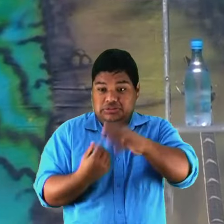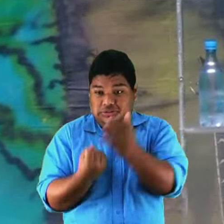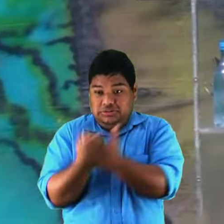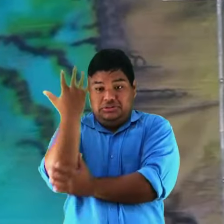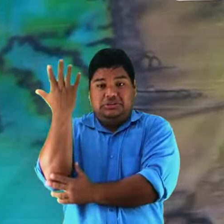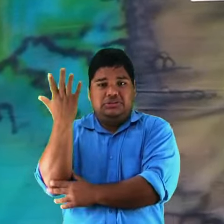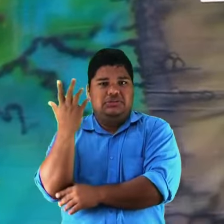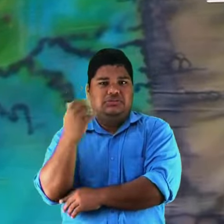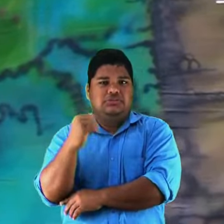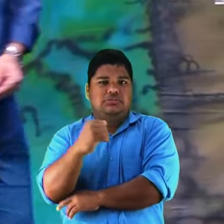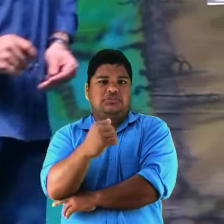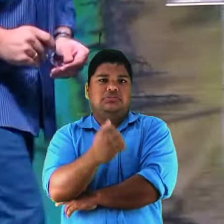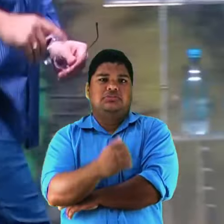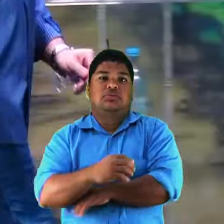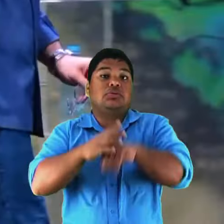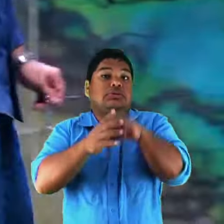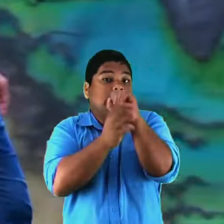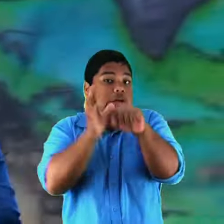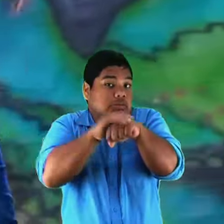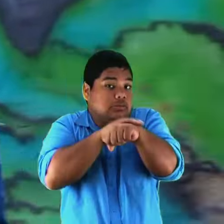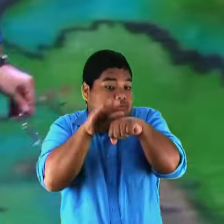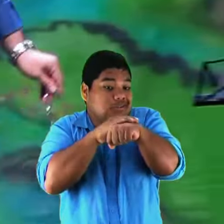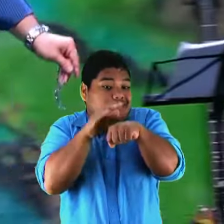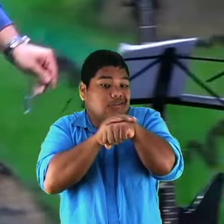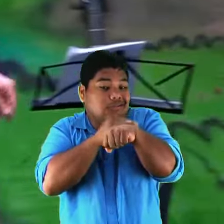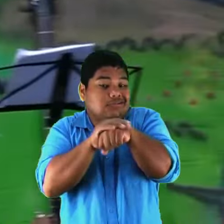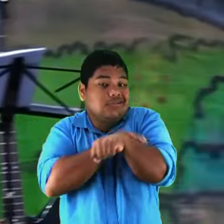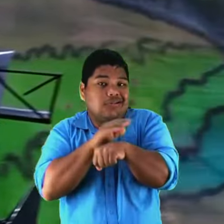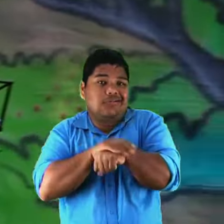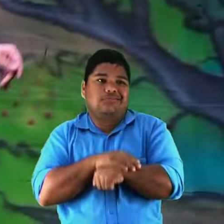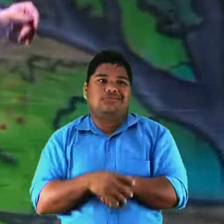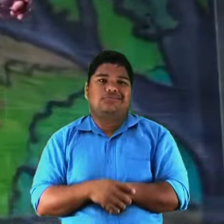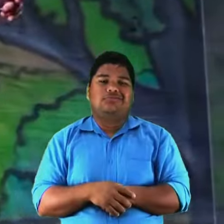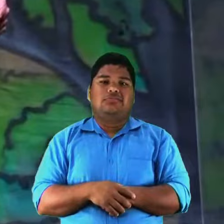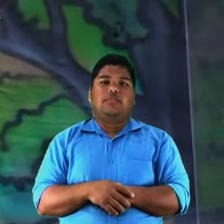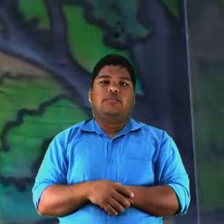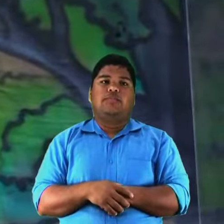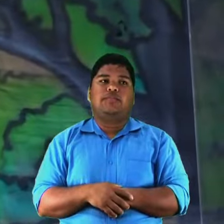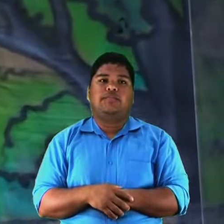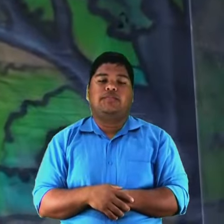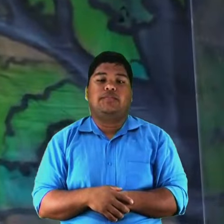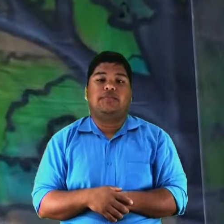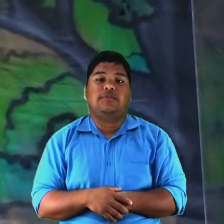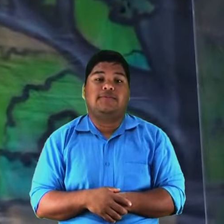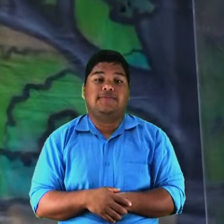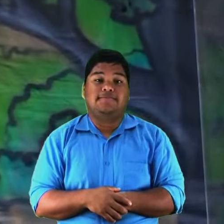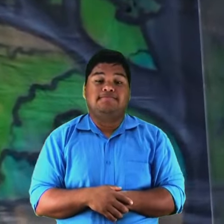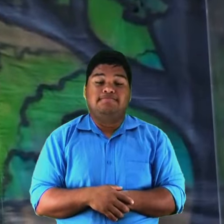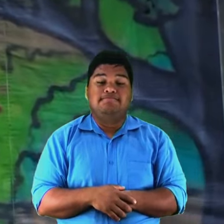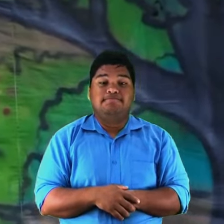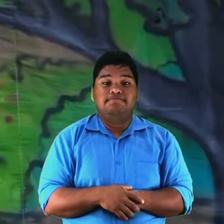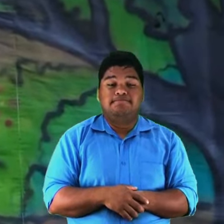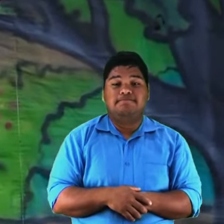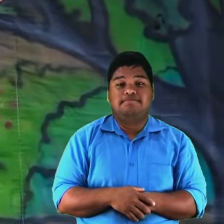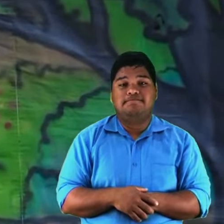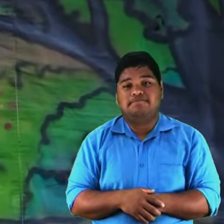mais. A função não é da creche. Mas nós estamos